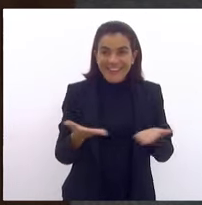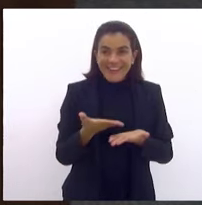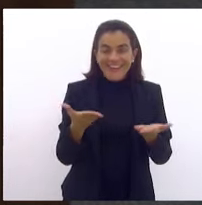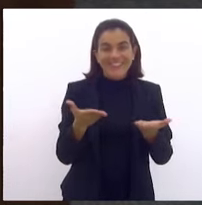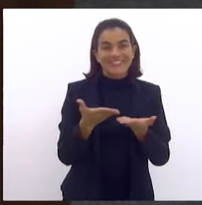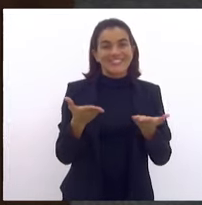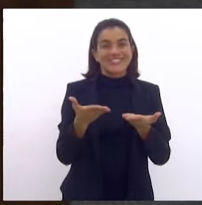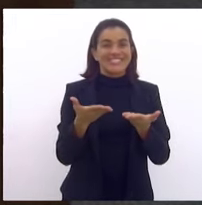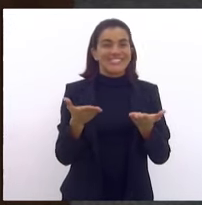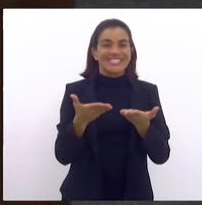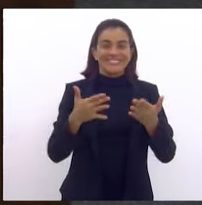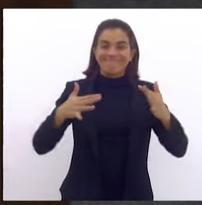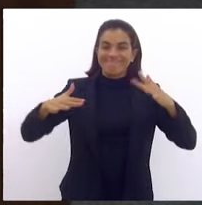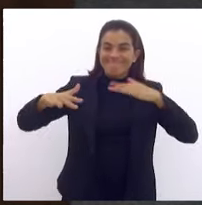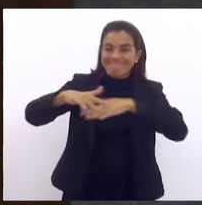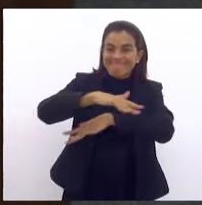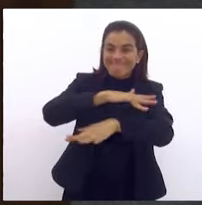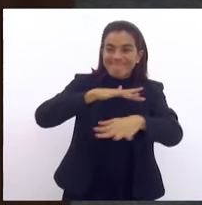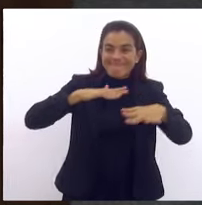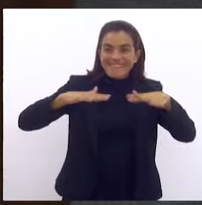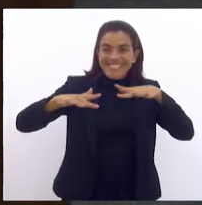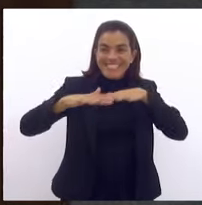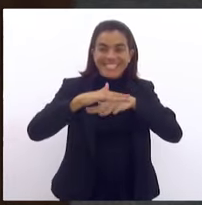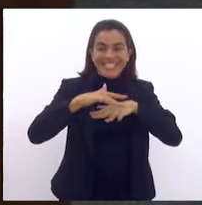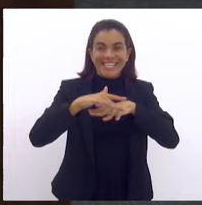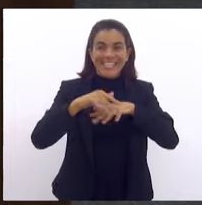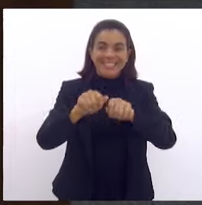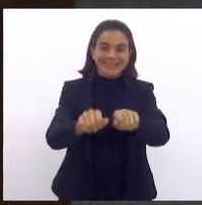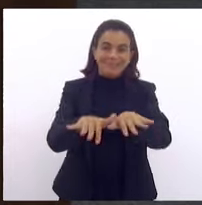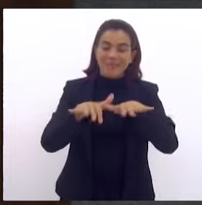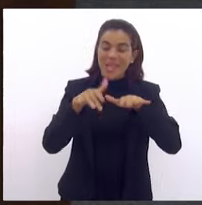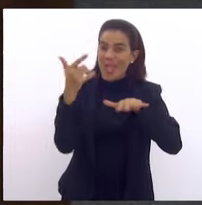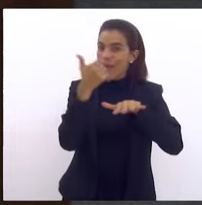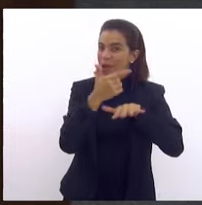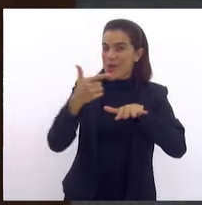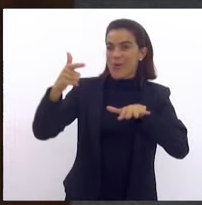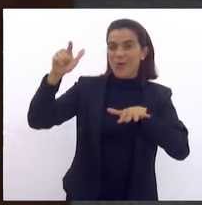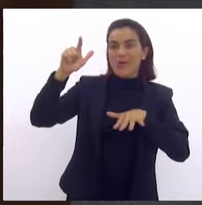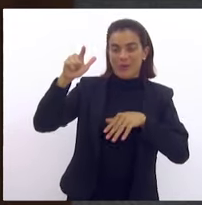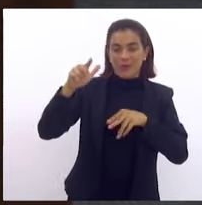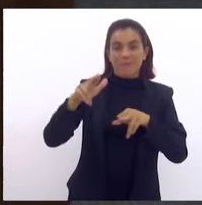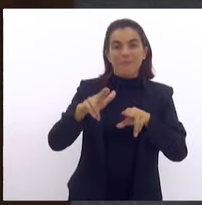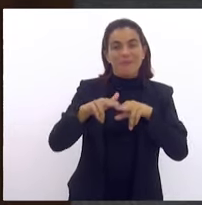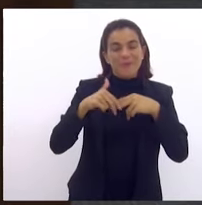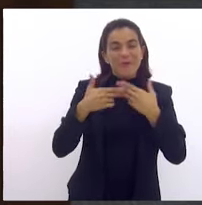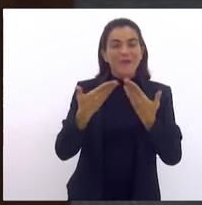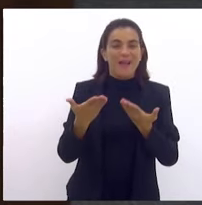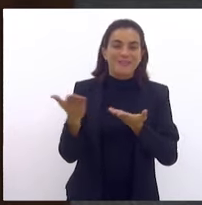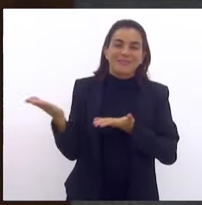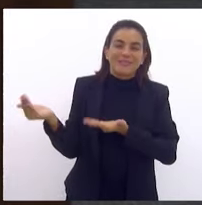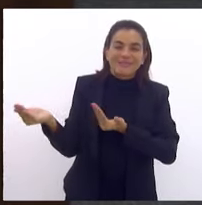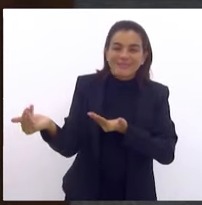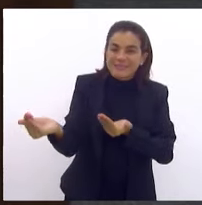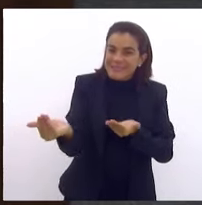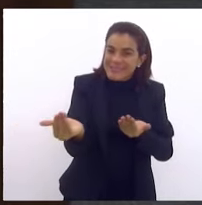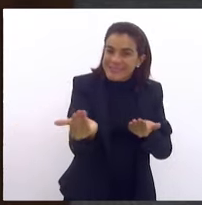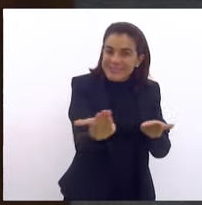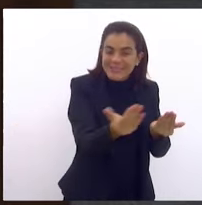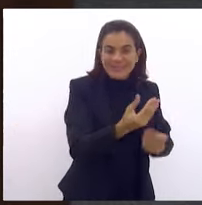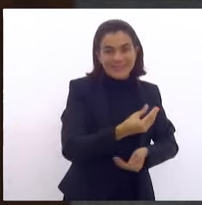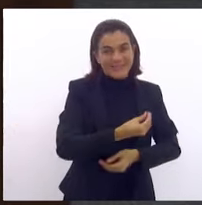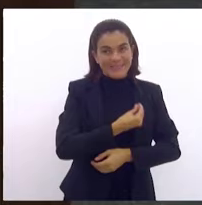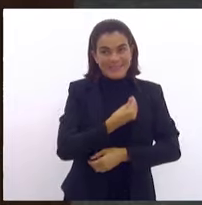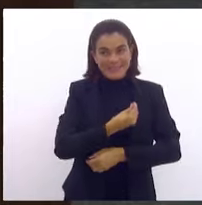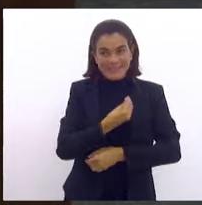dentro aqui desse plenário é outra, tá, através desses jovens que aqui